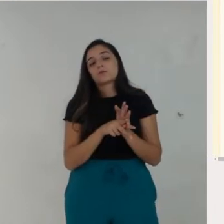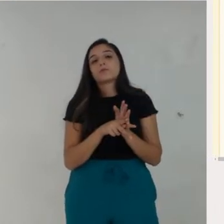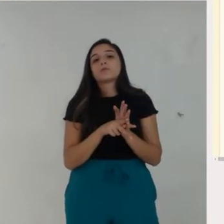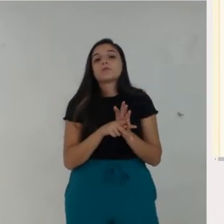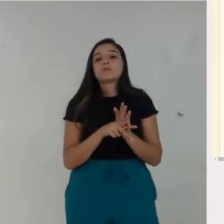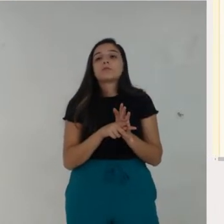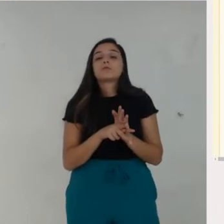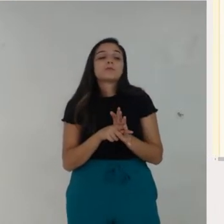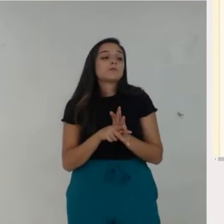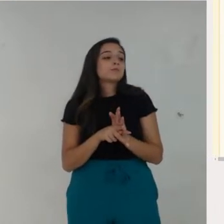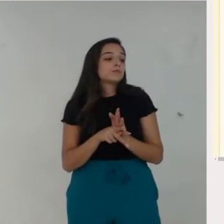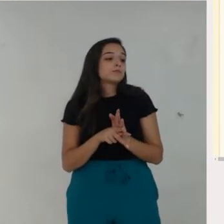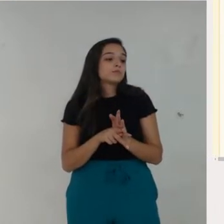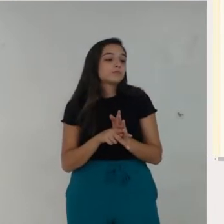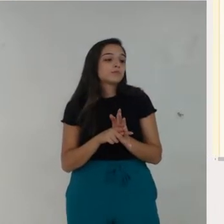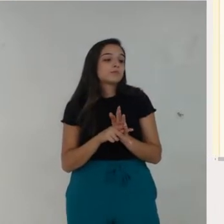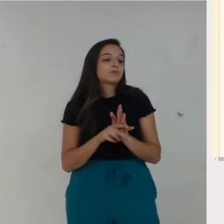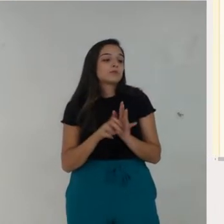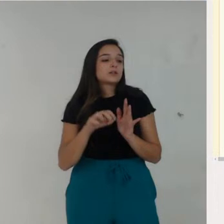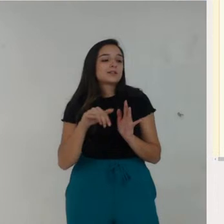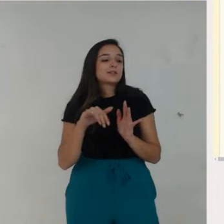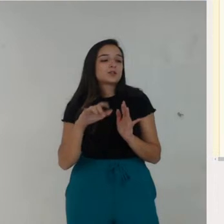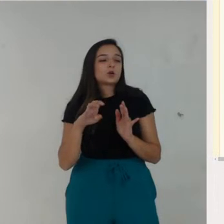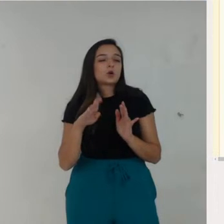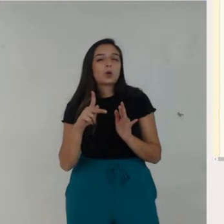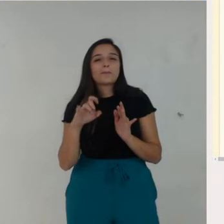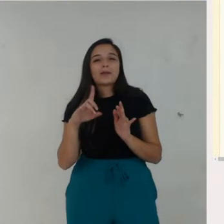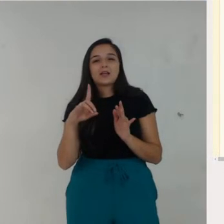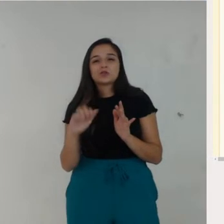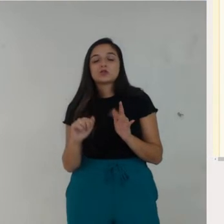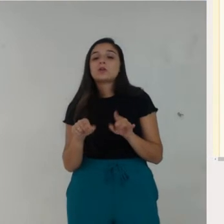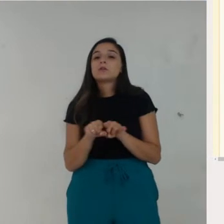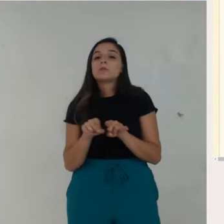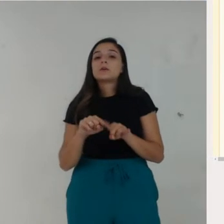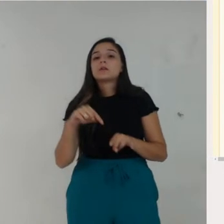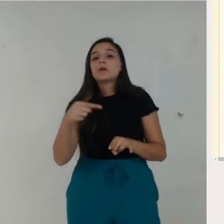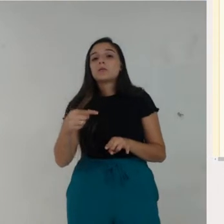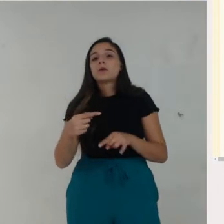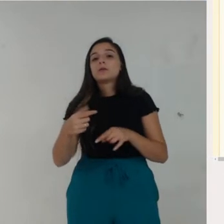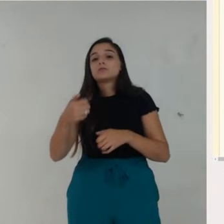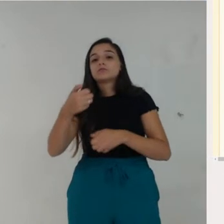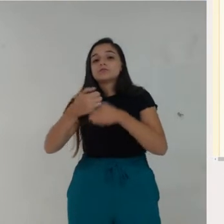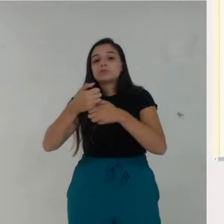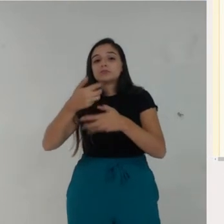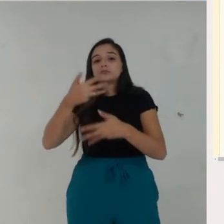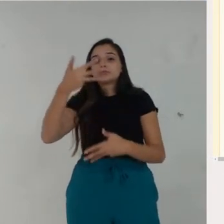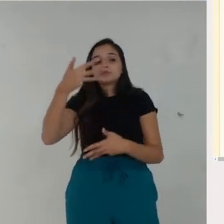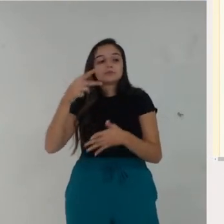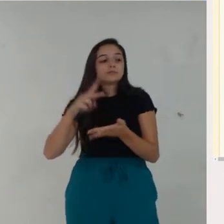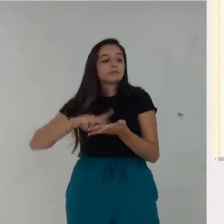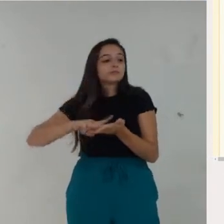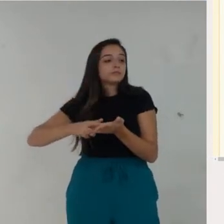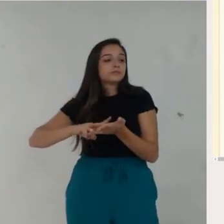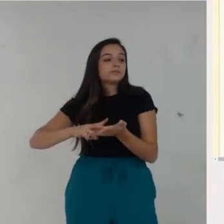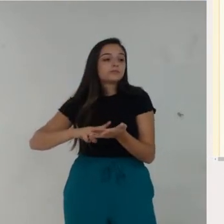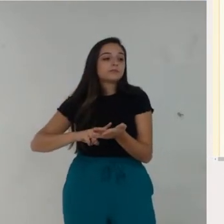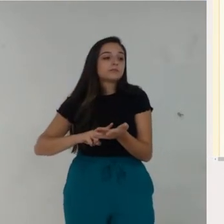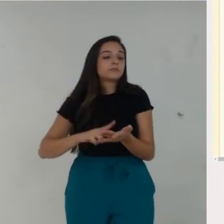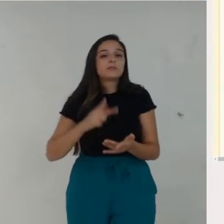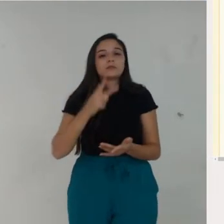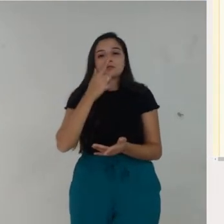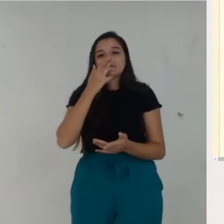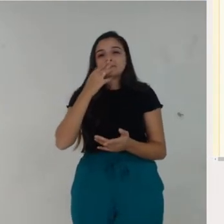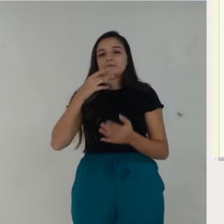verbete enciclopédico, depois tem uma parte de excertos de traduções. Né? Aqui saiu um pouquinho para fora para dizer